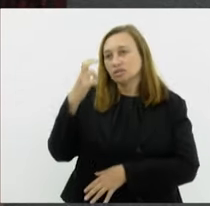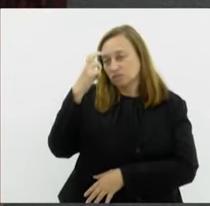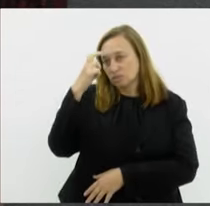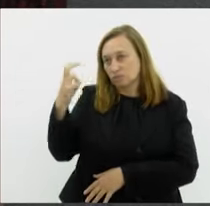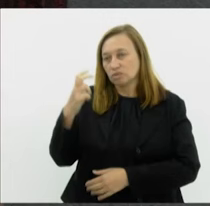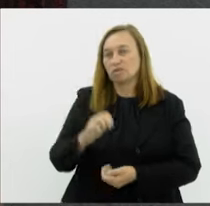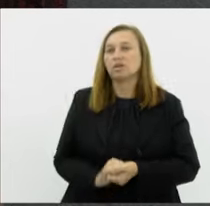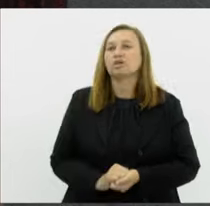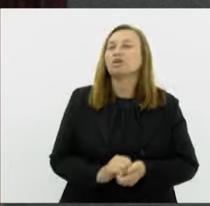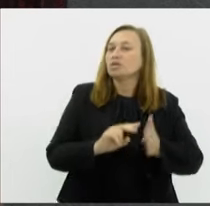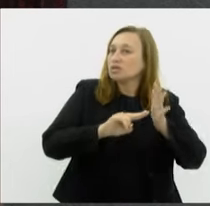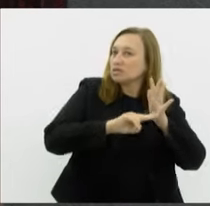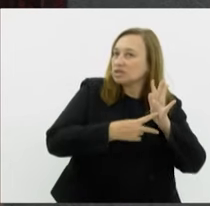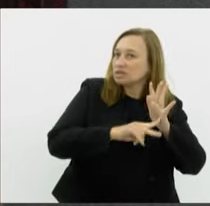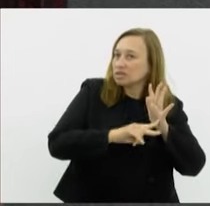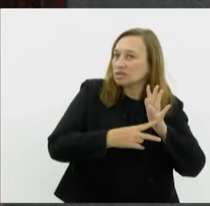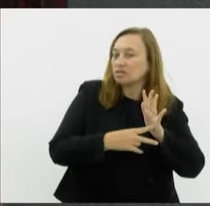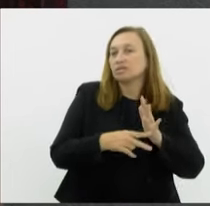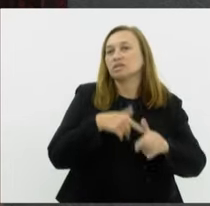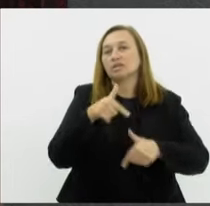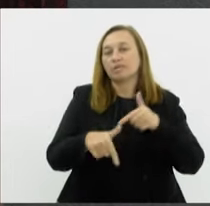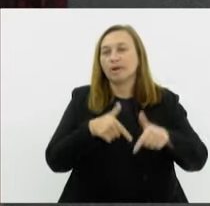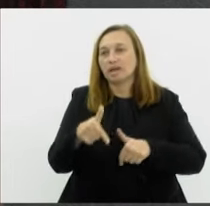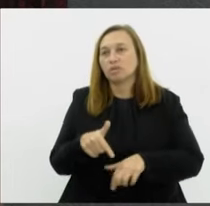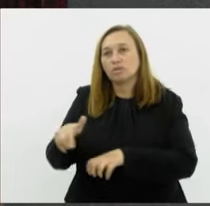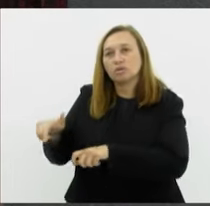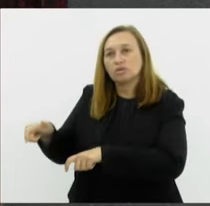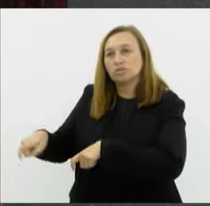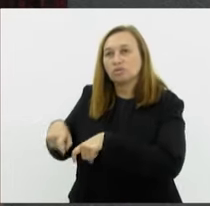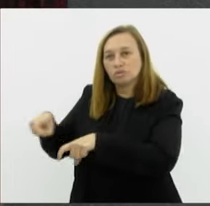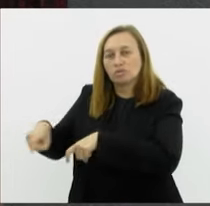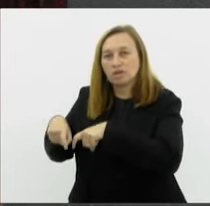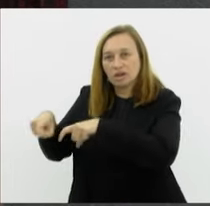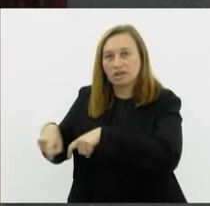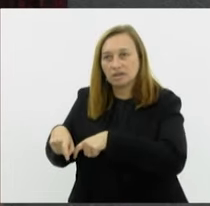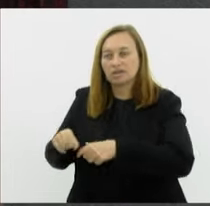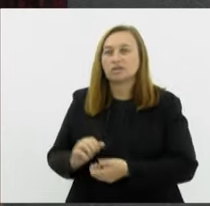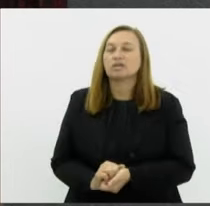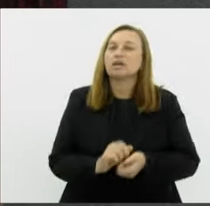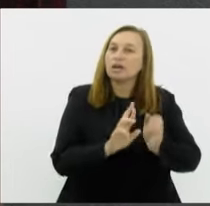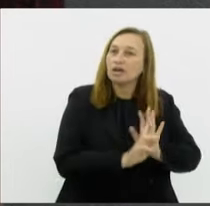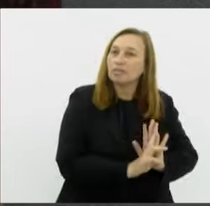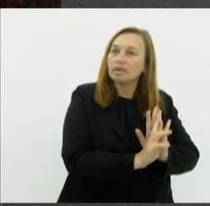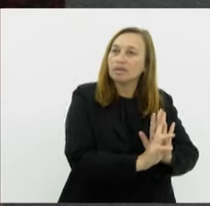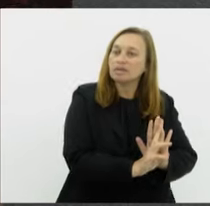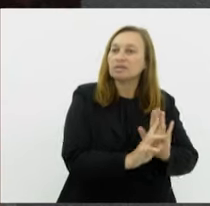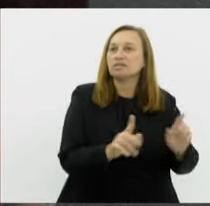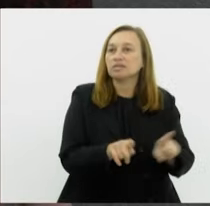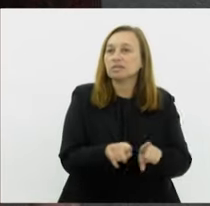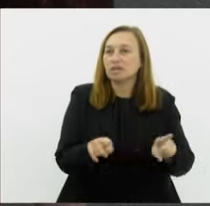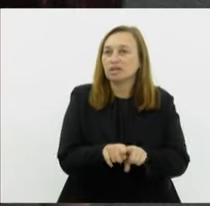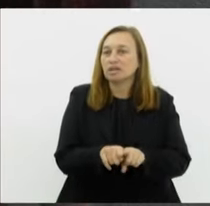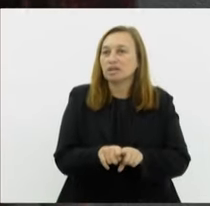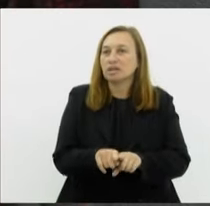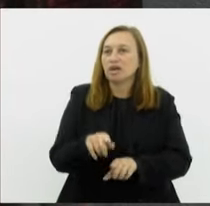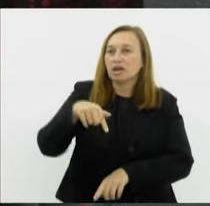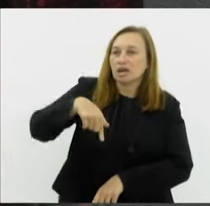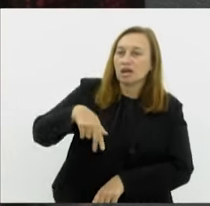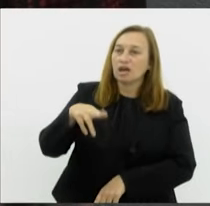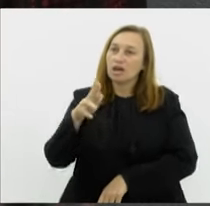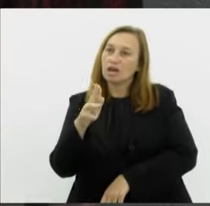sindicatos de trabalhadores rurais e a representação também lá do Quilombo da Marambaia.